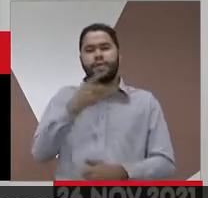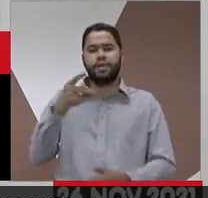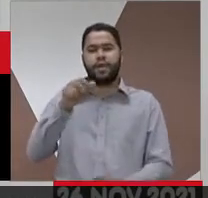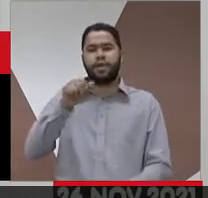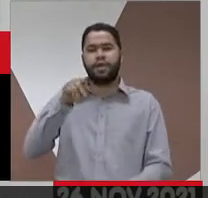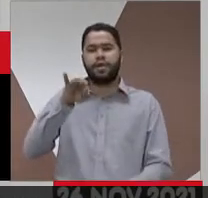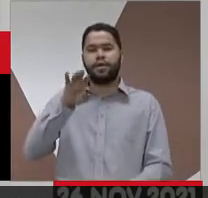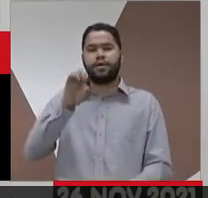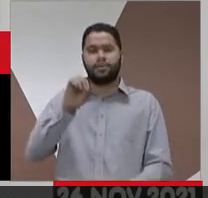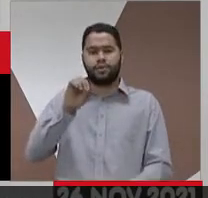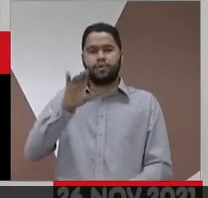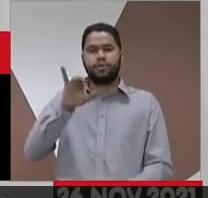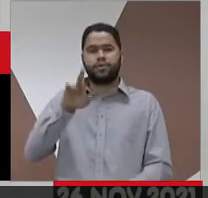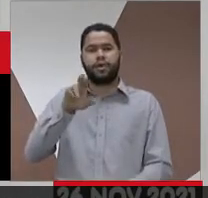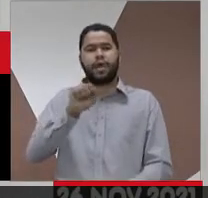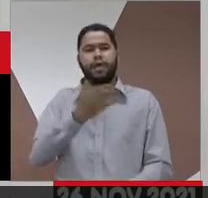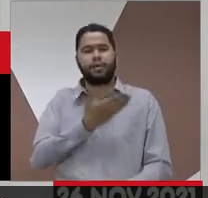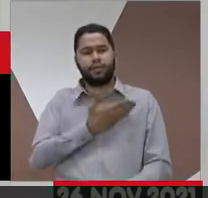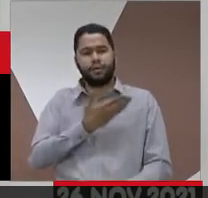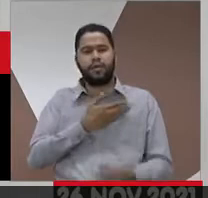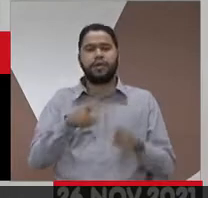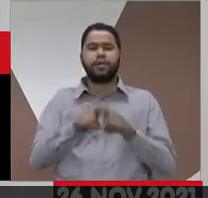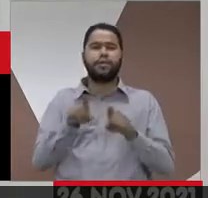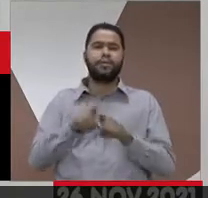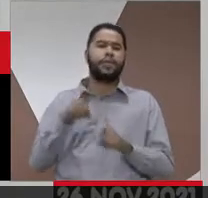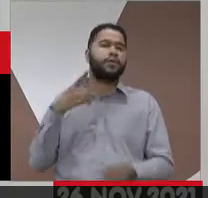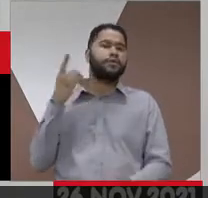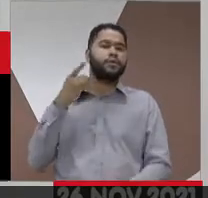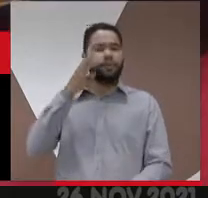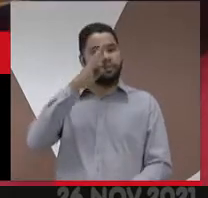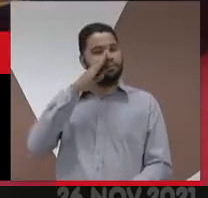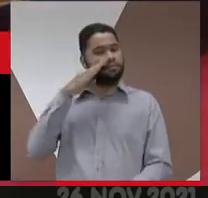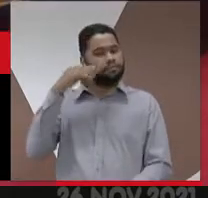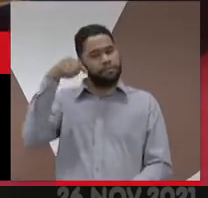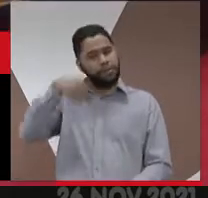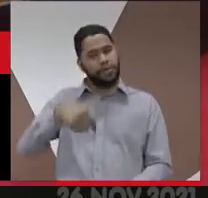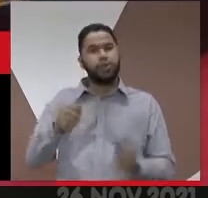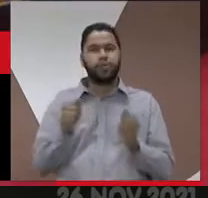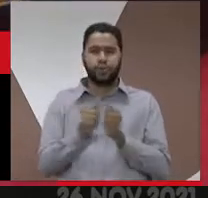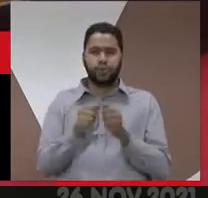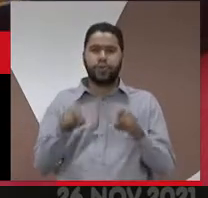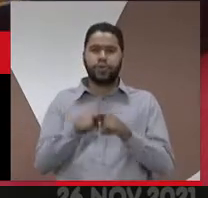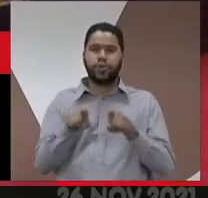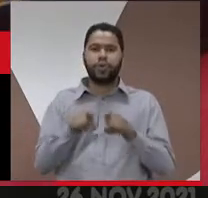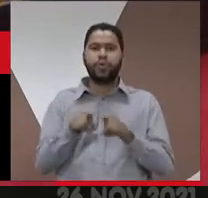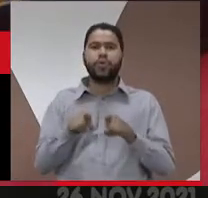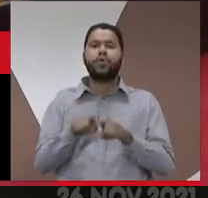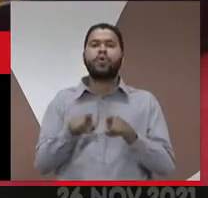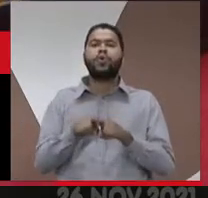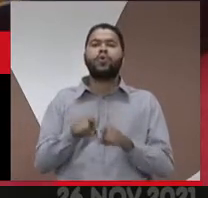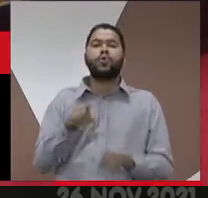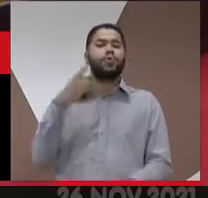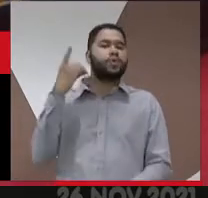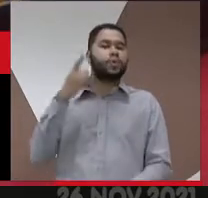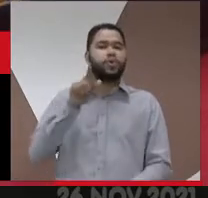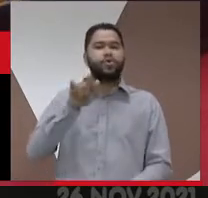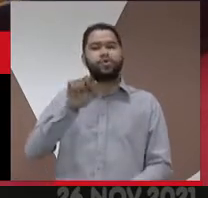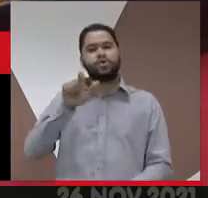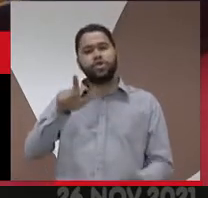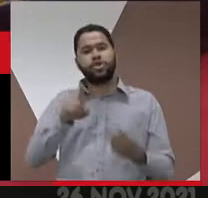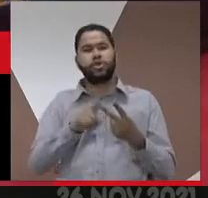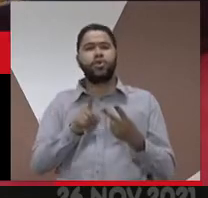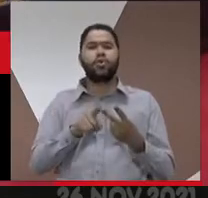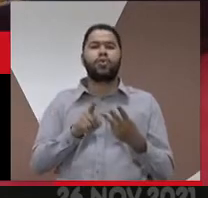Arantes. Saudar a deputada Beatriz Cerqueira, também nos honra aqui com a sua presença, deputado Gil Pereira, deputado Guilherme da